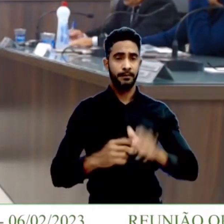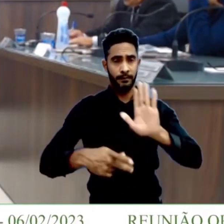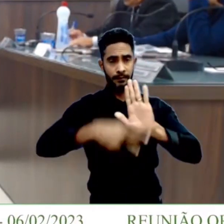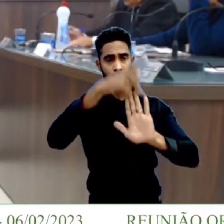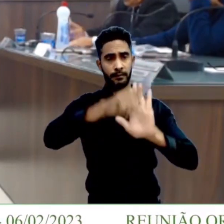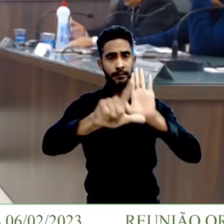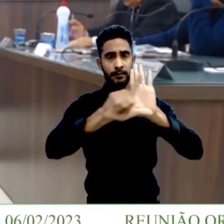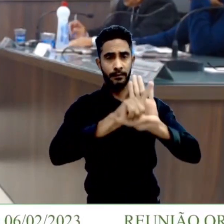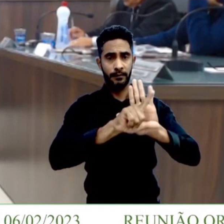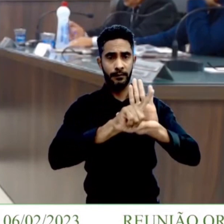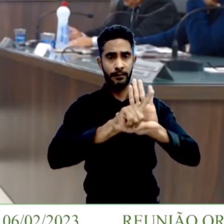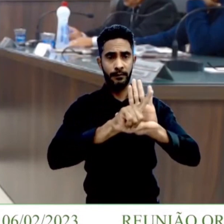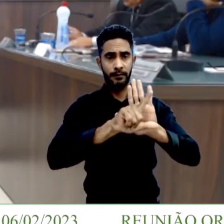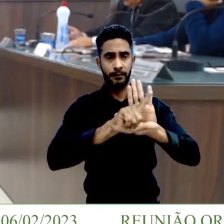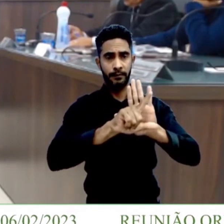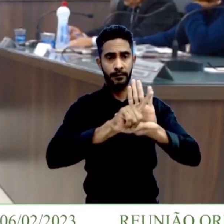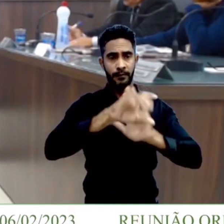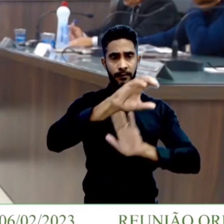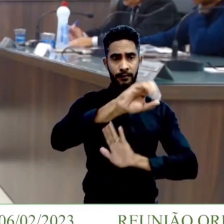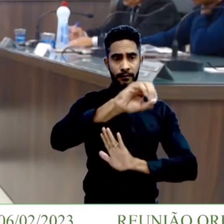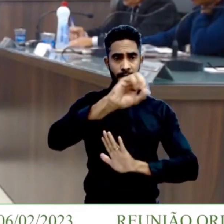Projeto de lei número